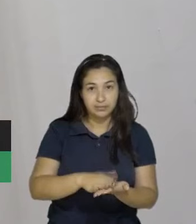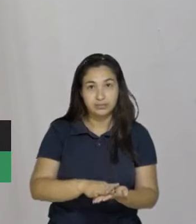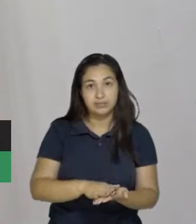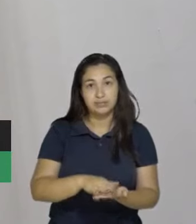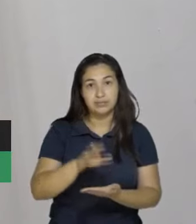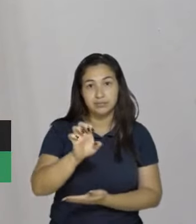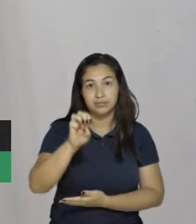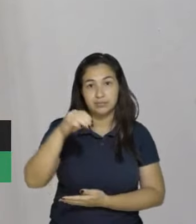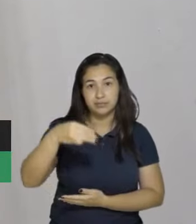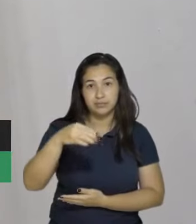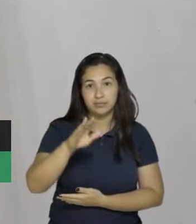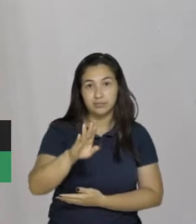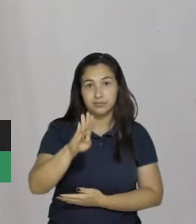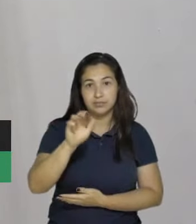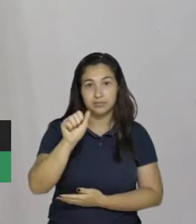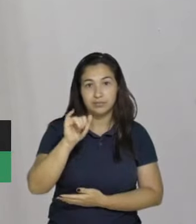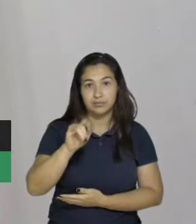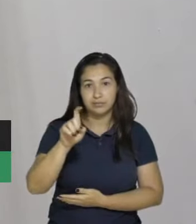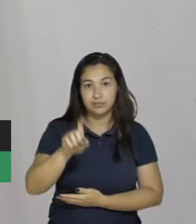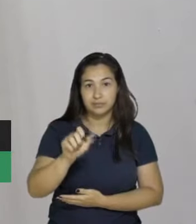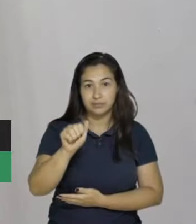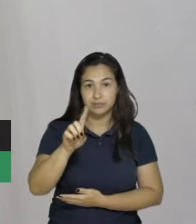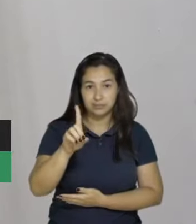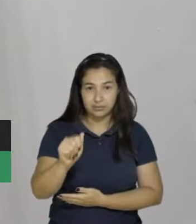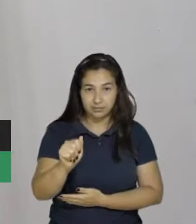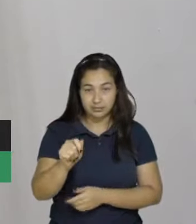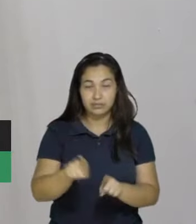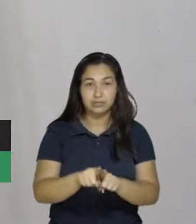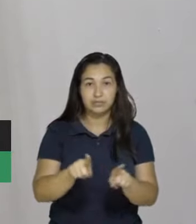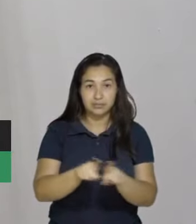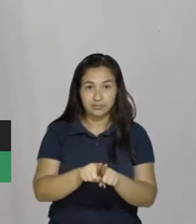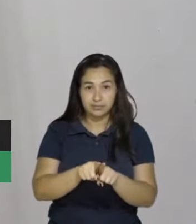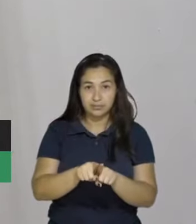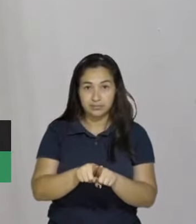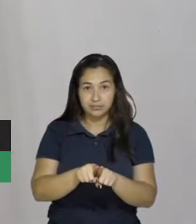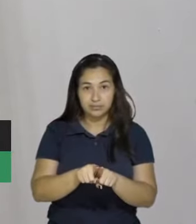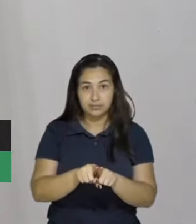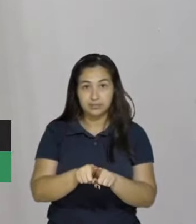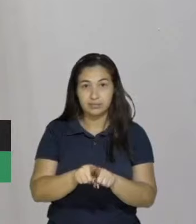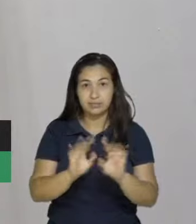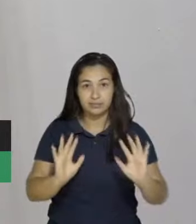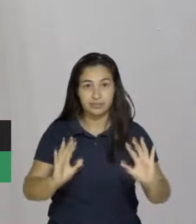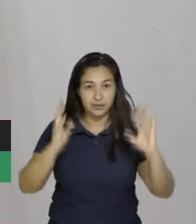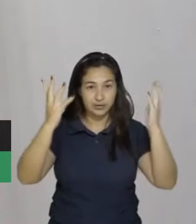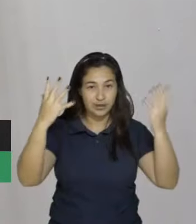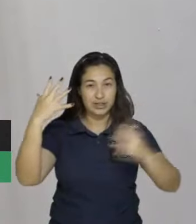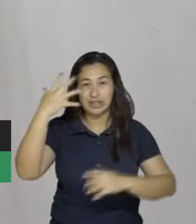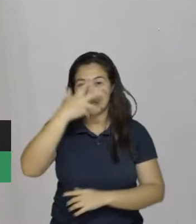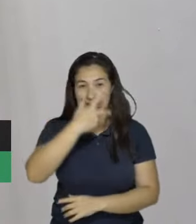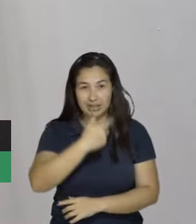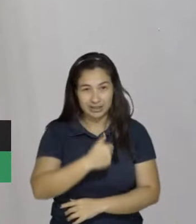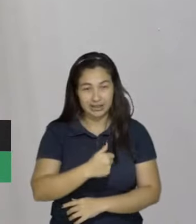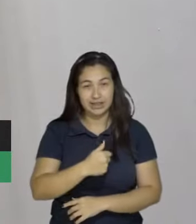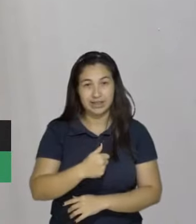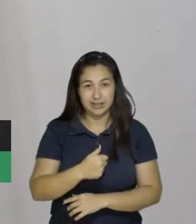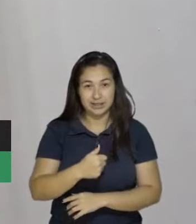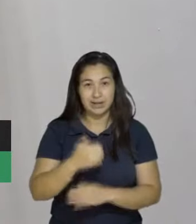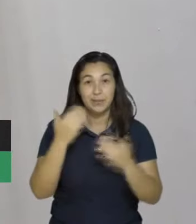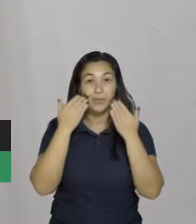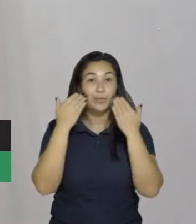com o enredo Orocongo do Gentil. E tivemos aí uma festa maravilhosa, e que